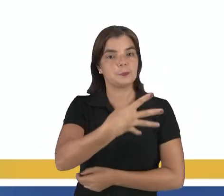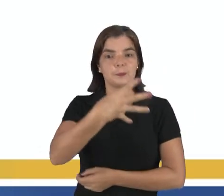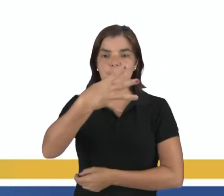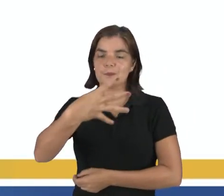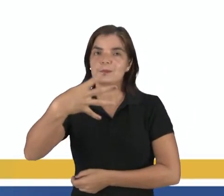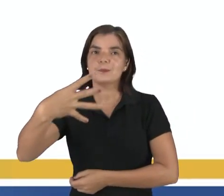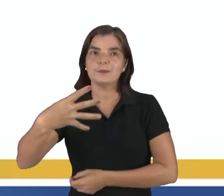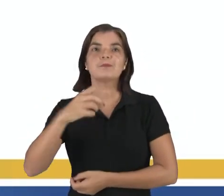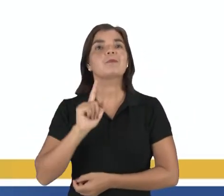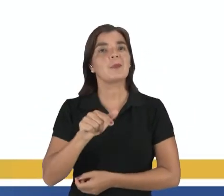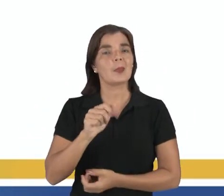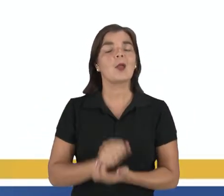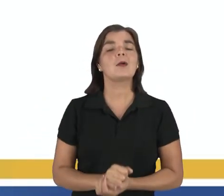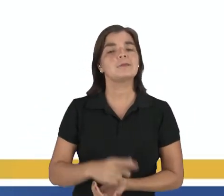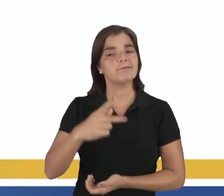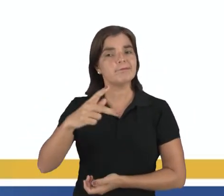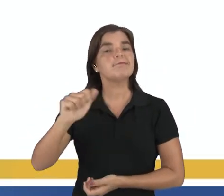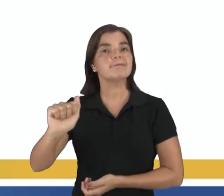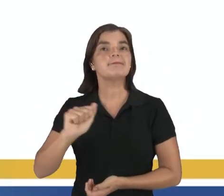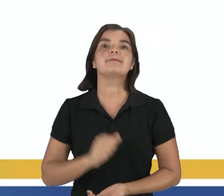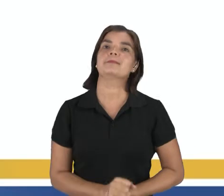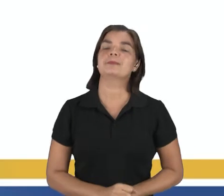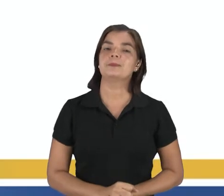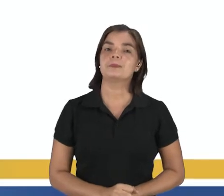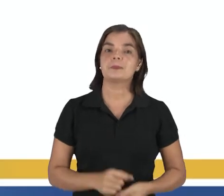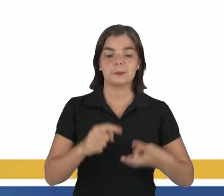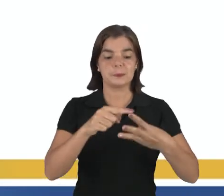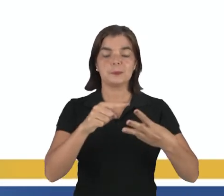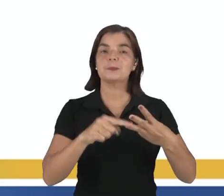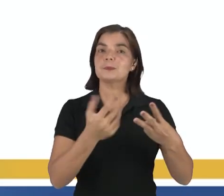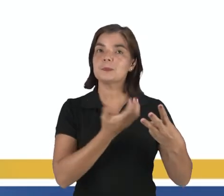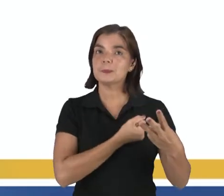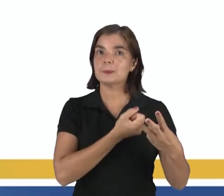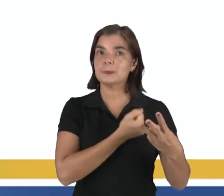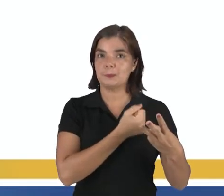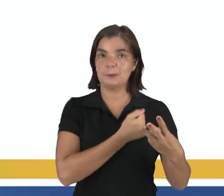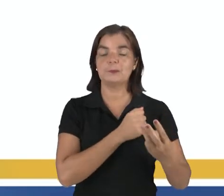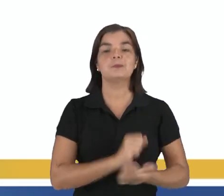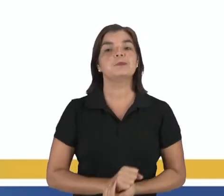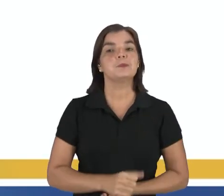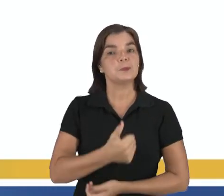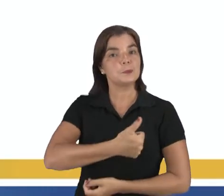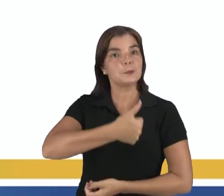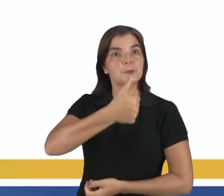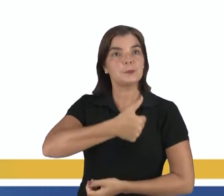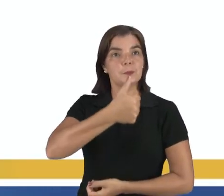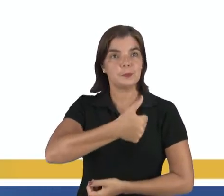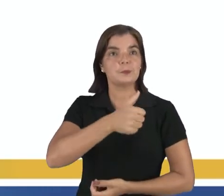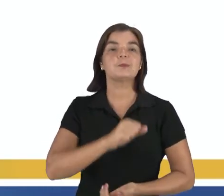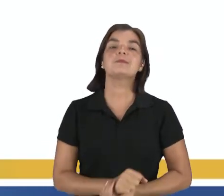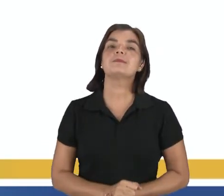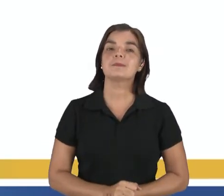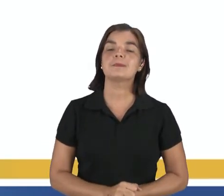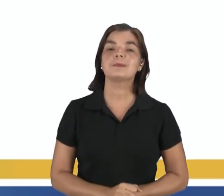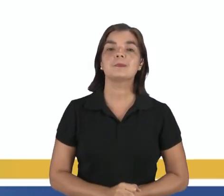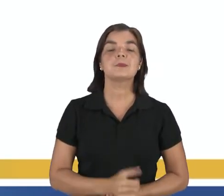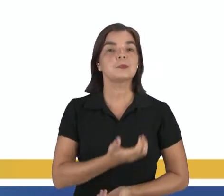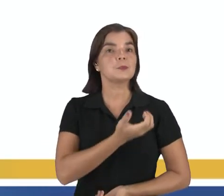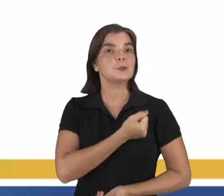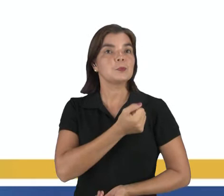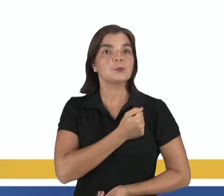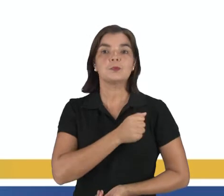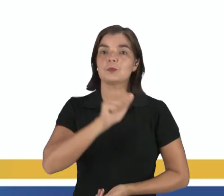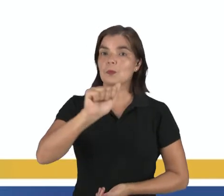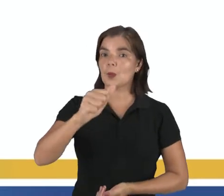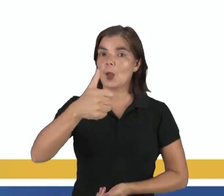4 e 4 é uma progressão aritmética. E aí nós vamos ter 3 termos, em que o primeiro termo é dado pelo